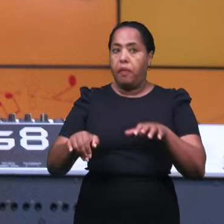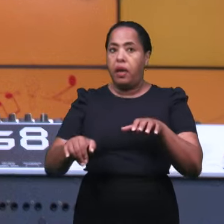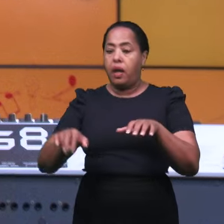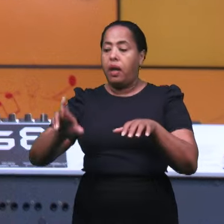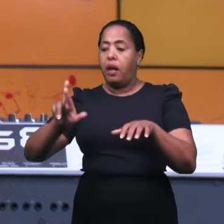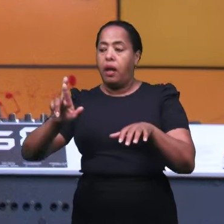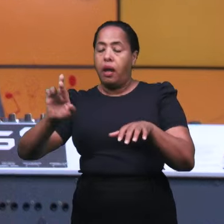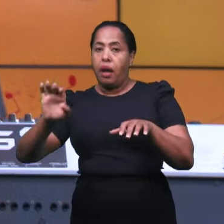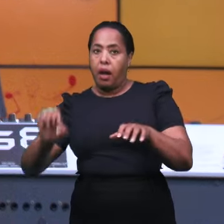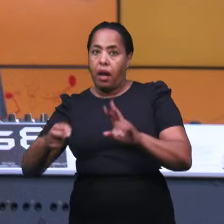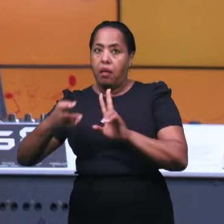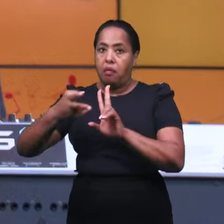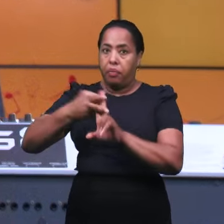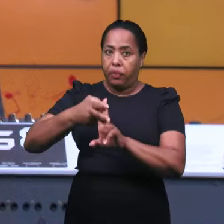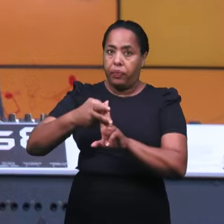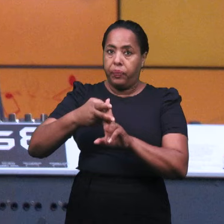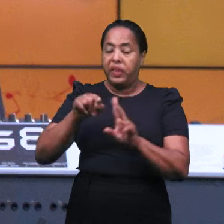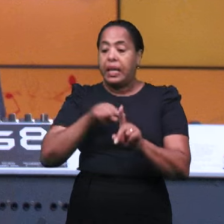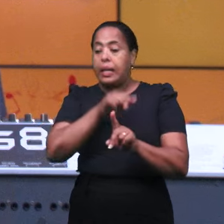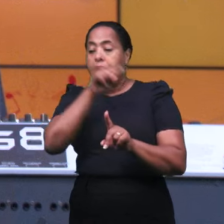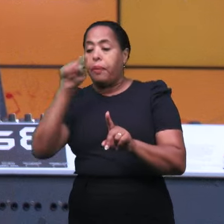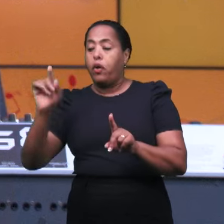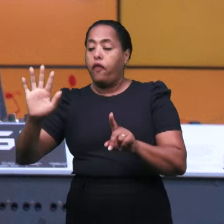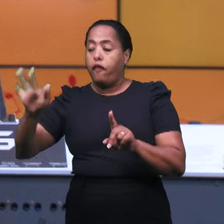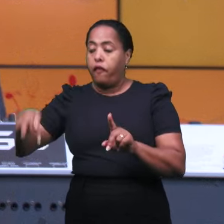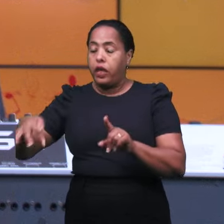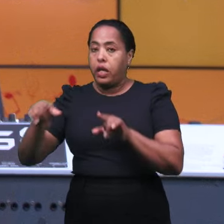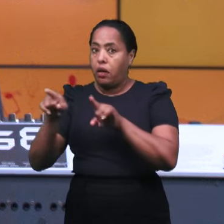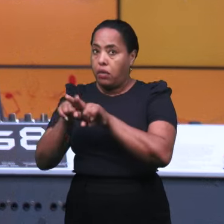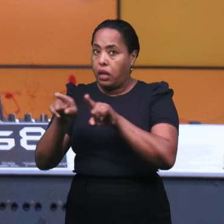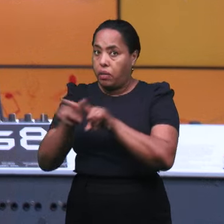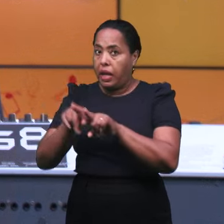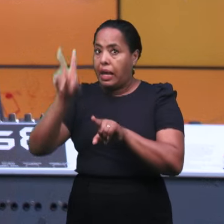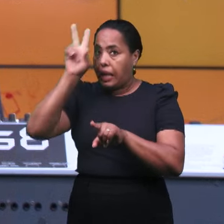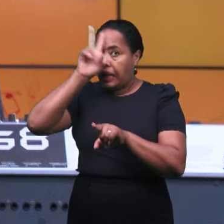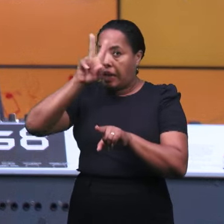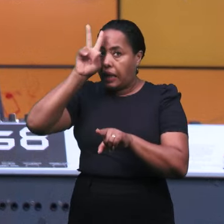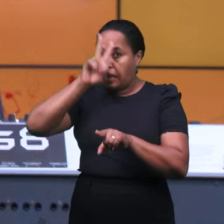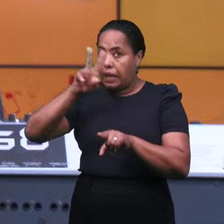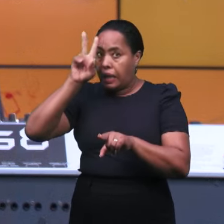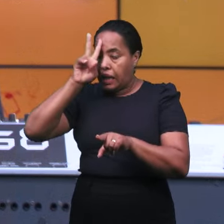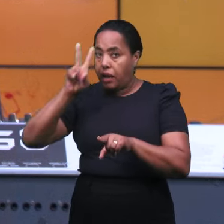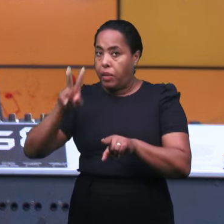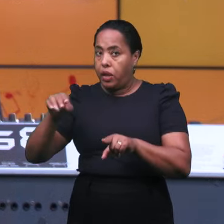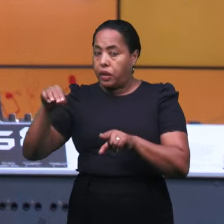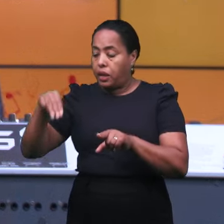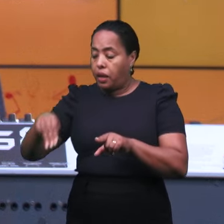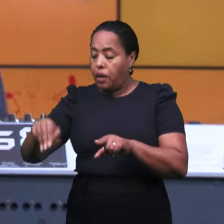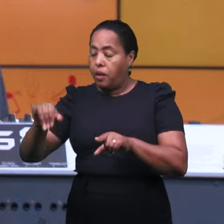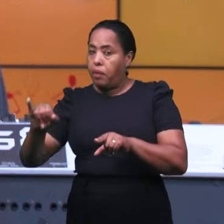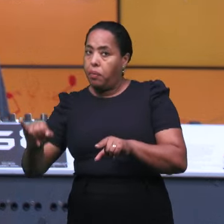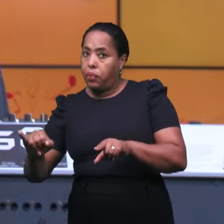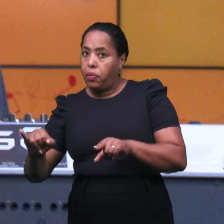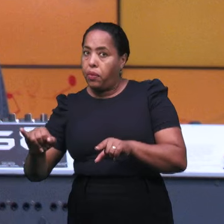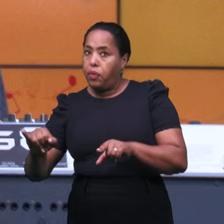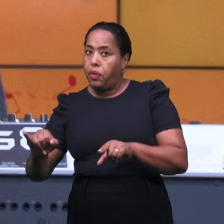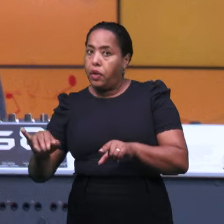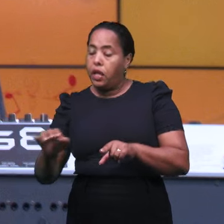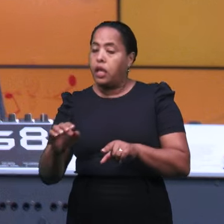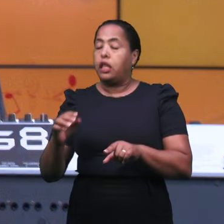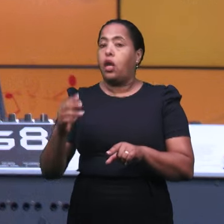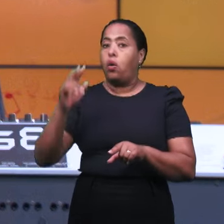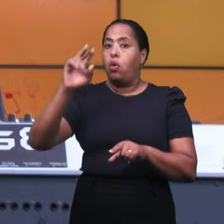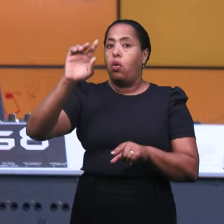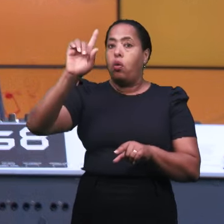junto. E aqui também no final, lembrando que aqui nós temos uma mínima. Nós vamos esperar dois